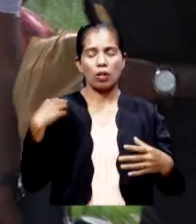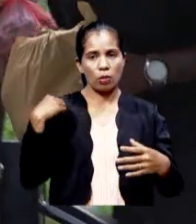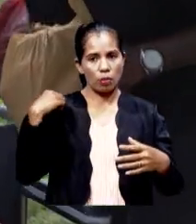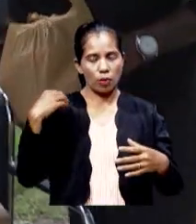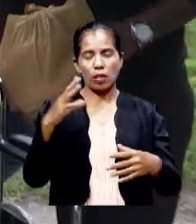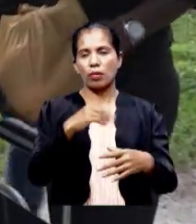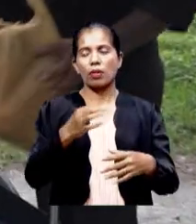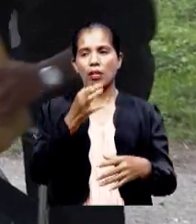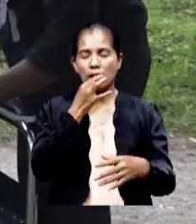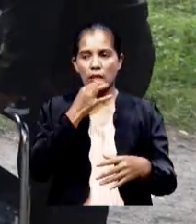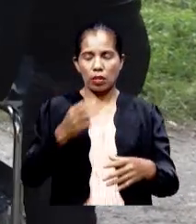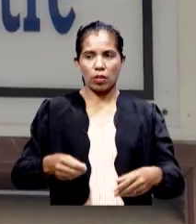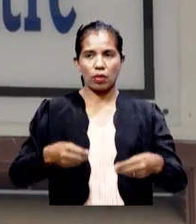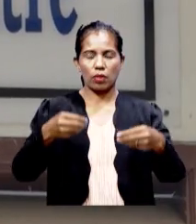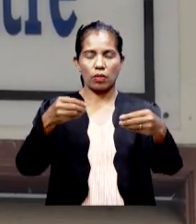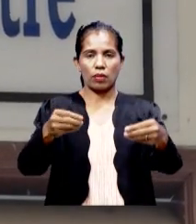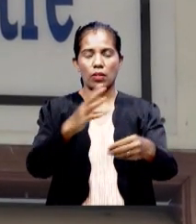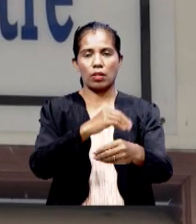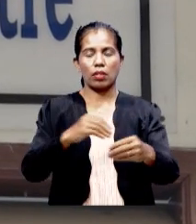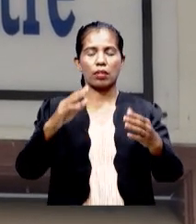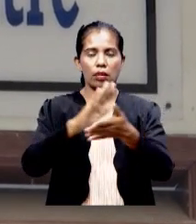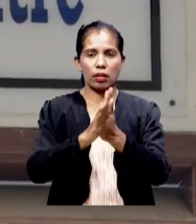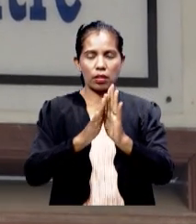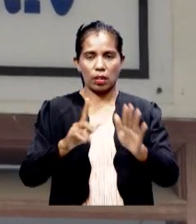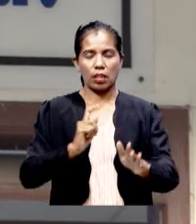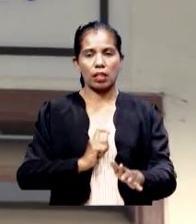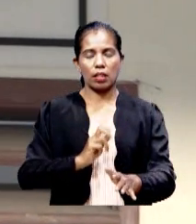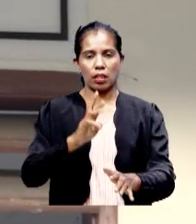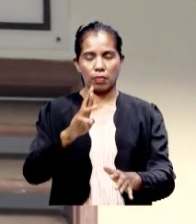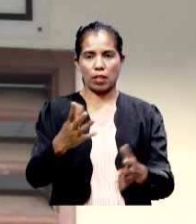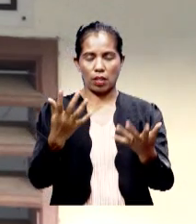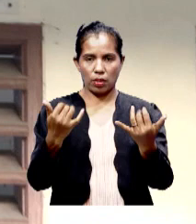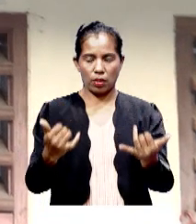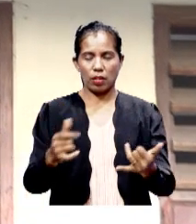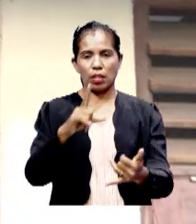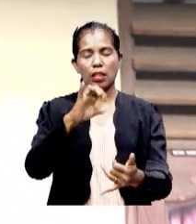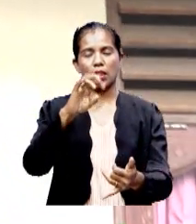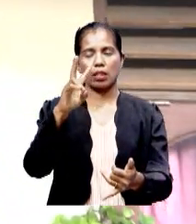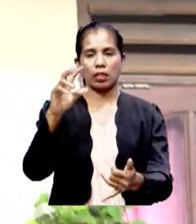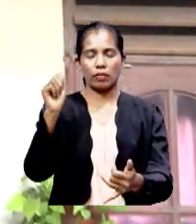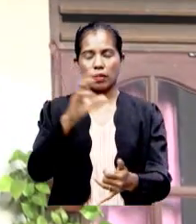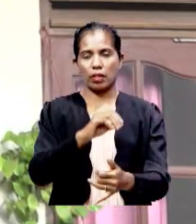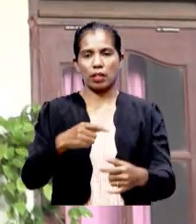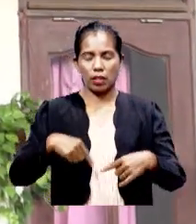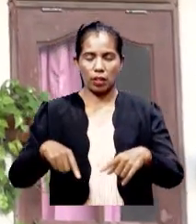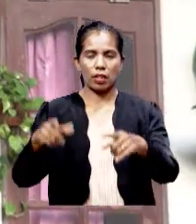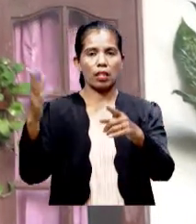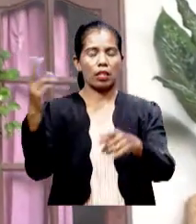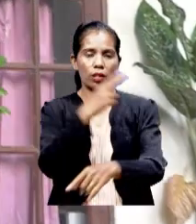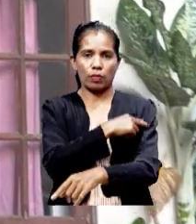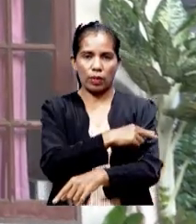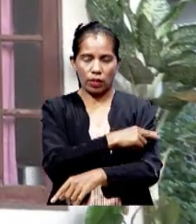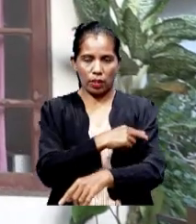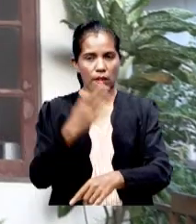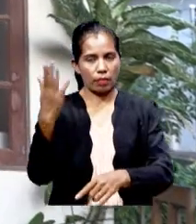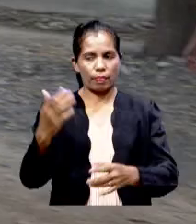bem entrega ia uma mahon Santo Damião Tibar, tamba dadão ne, Lívia halau ela tratamento ia neba. Além de